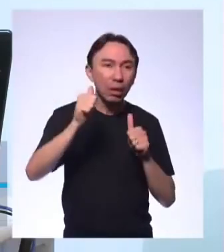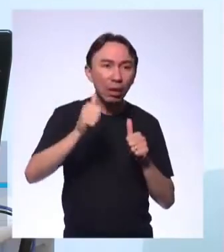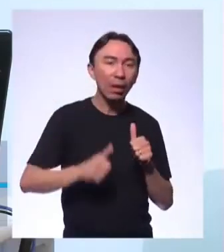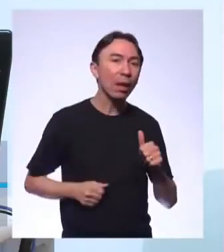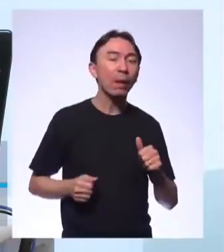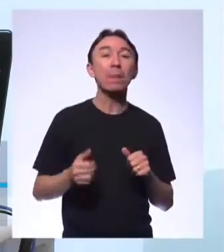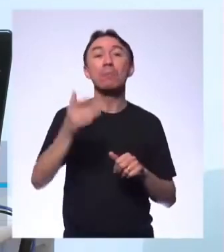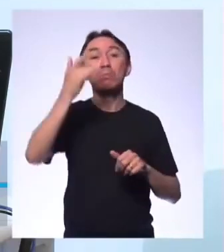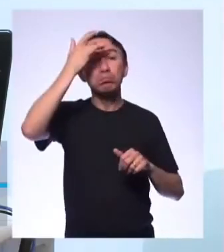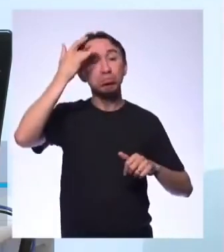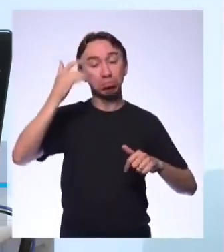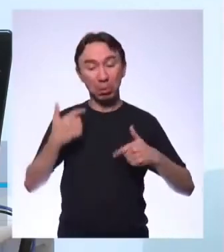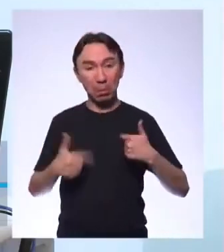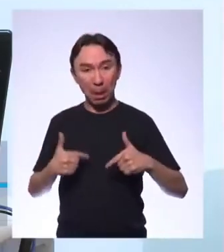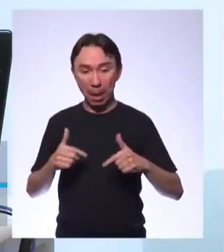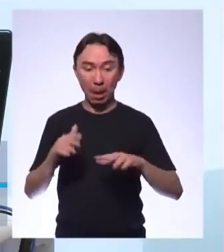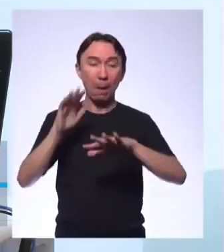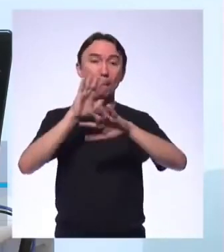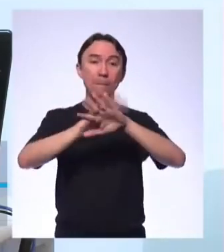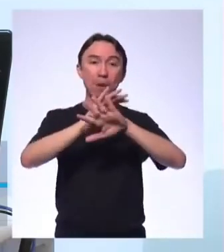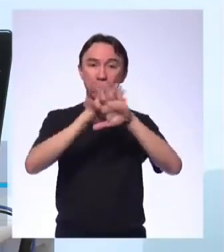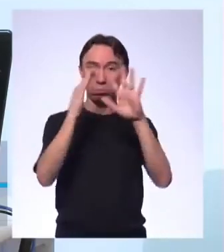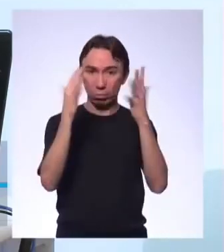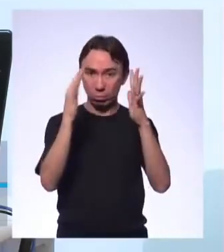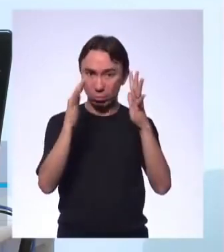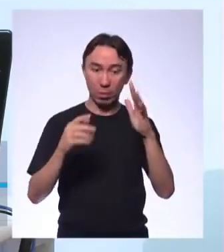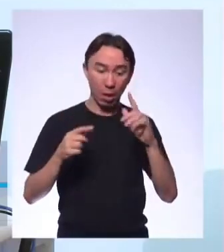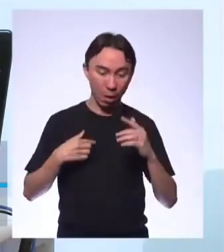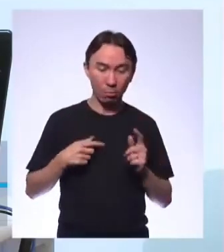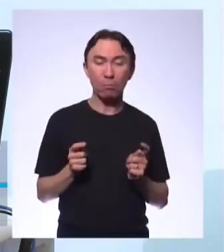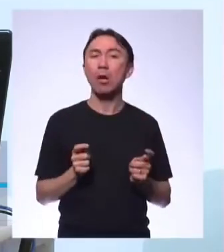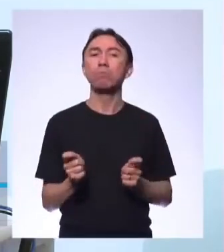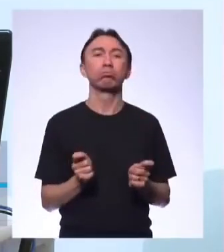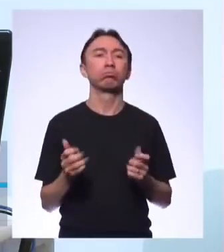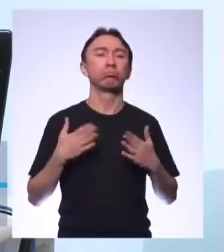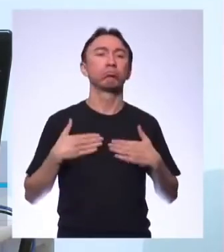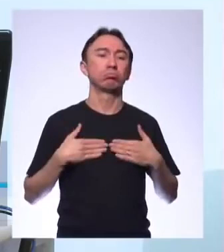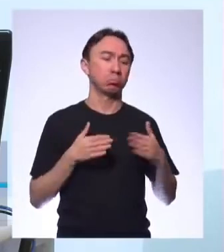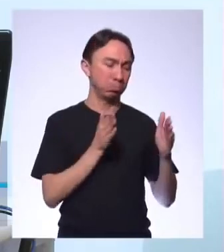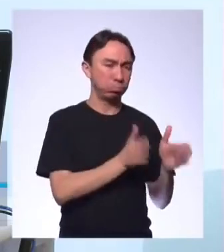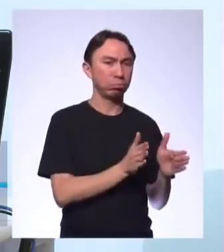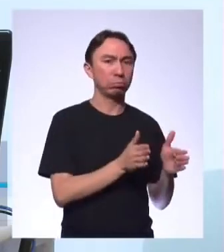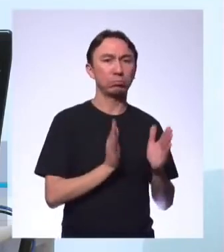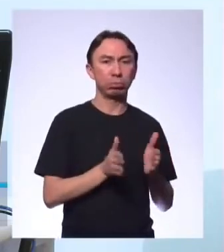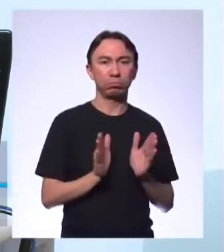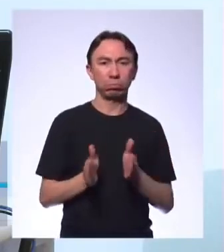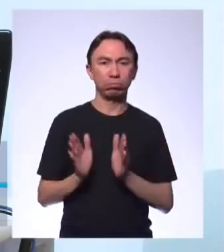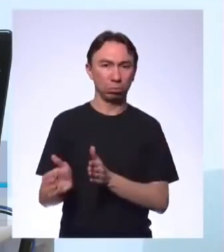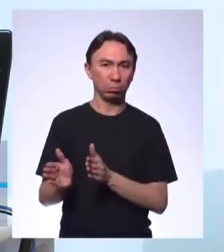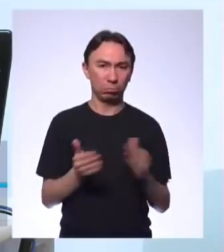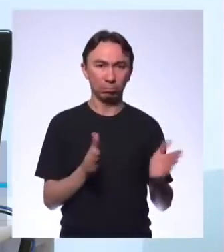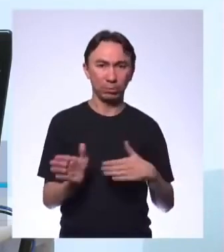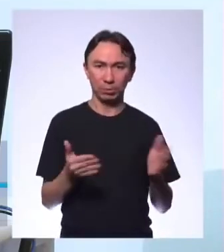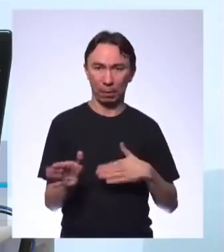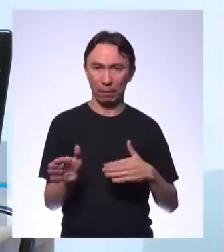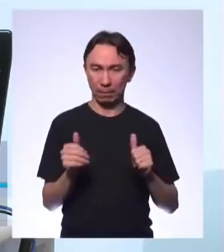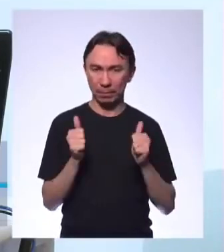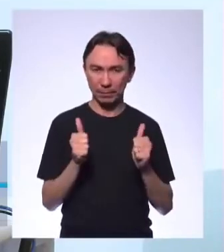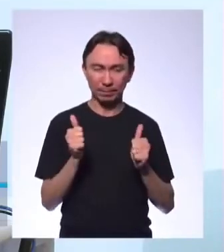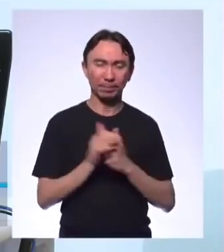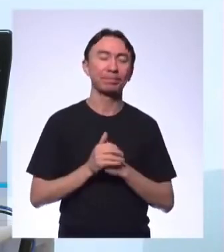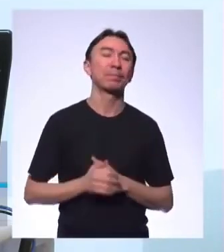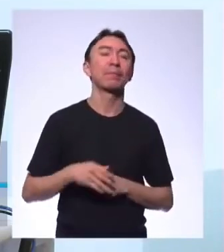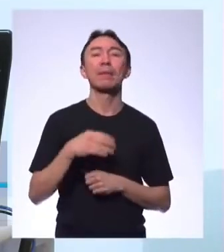controla todas as etapas de produção. Num determinado momento, até para atender essa demanda, né,